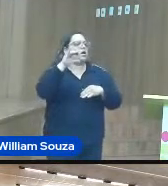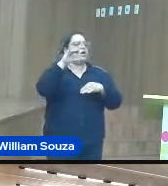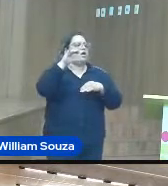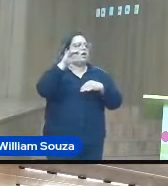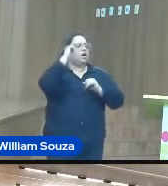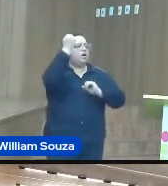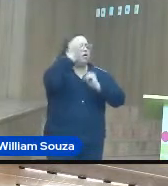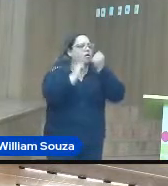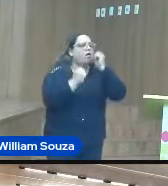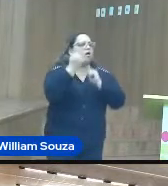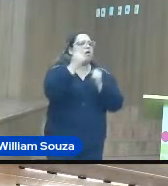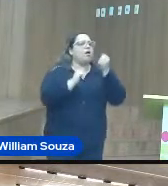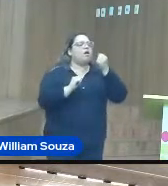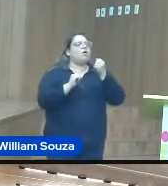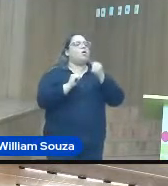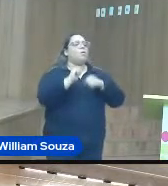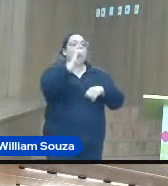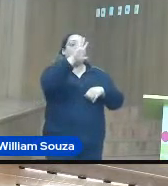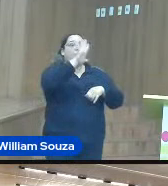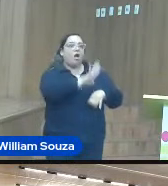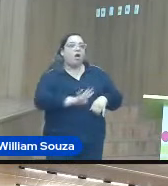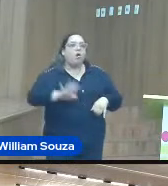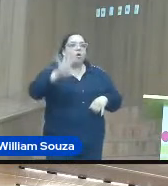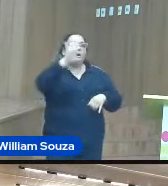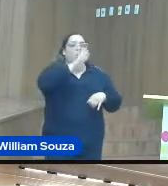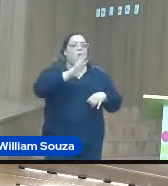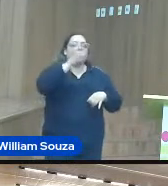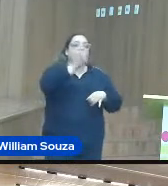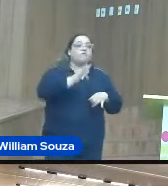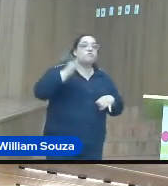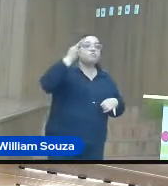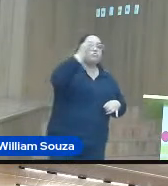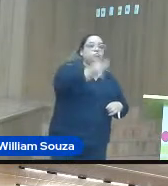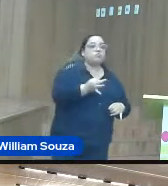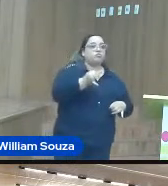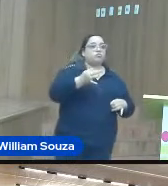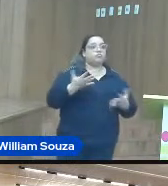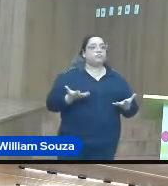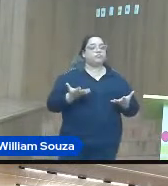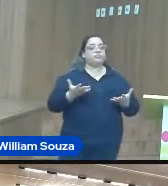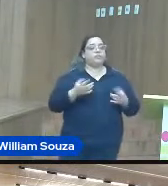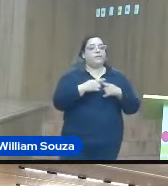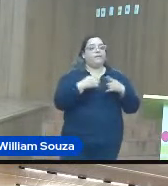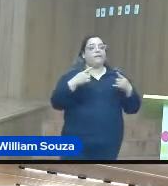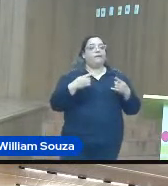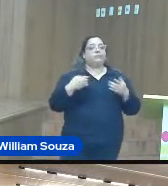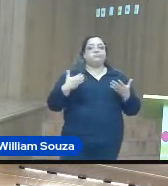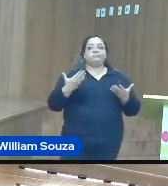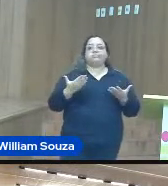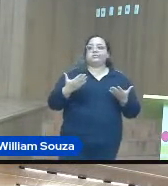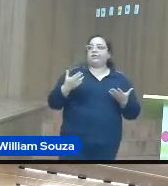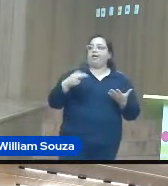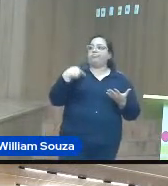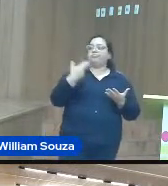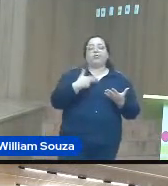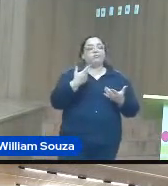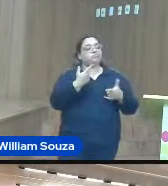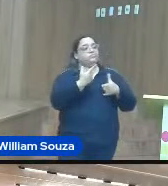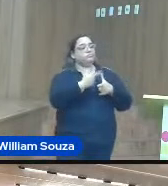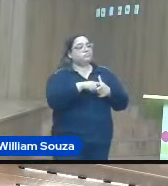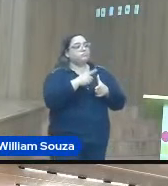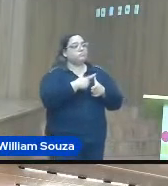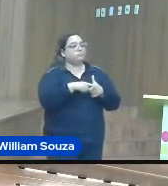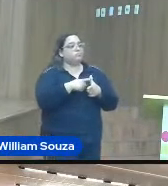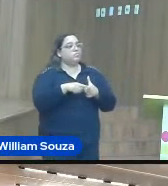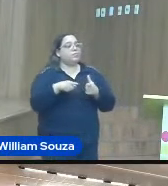Europa próspera. E, de repente, a gente começa a ter problemas. Porque um